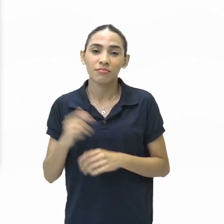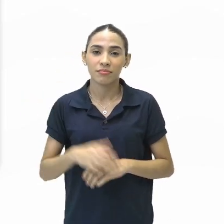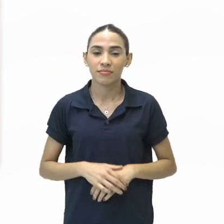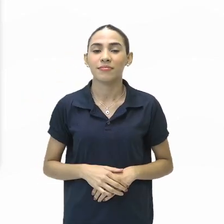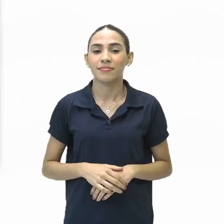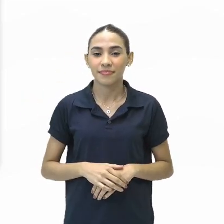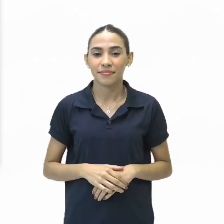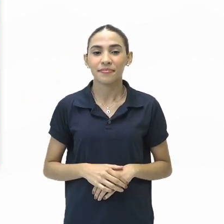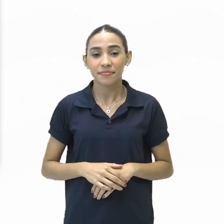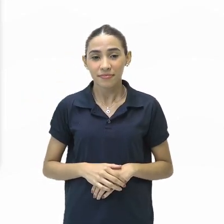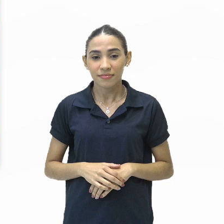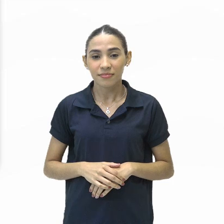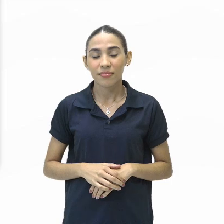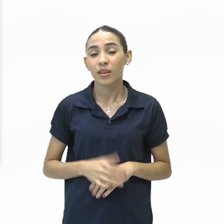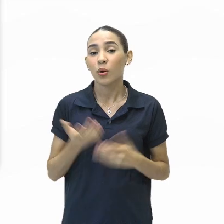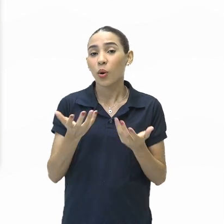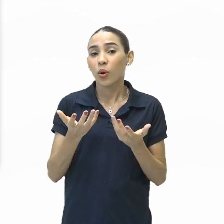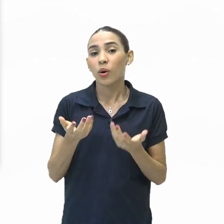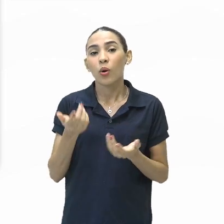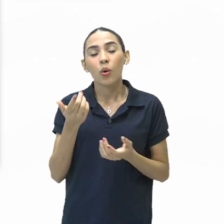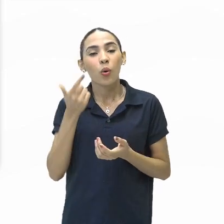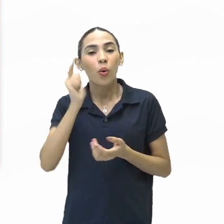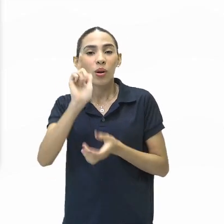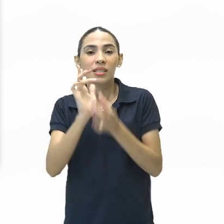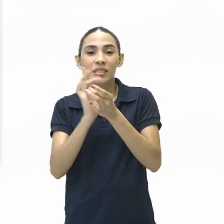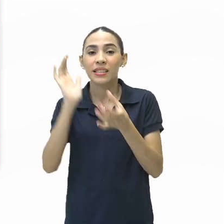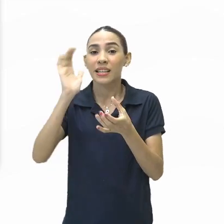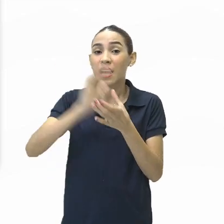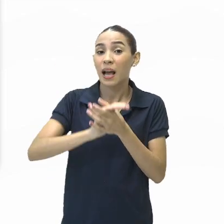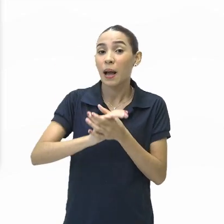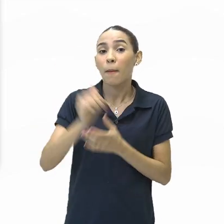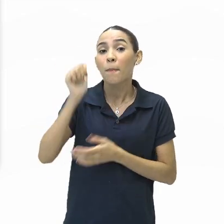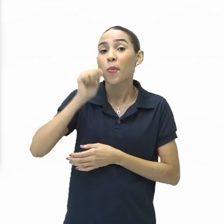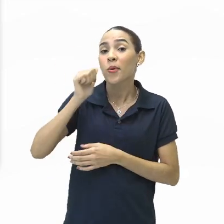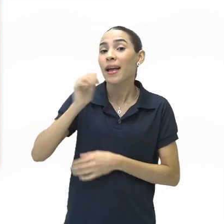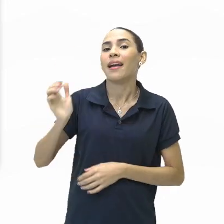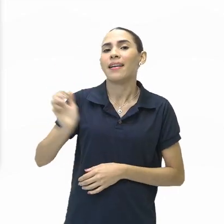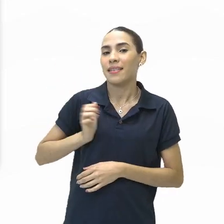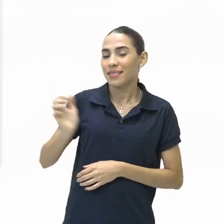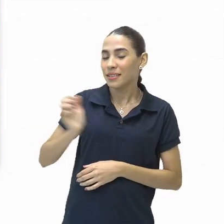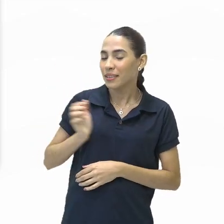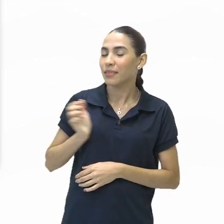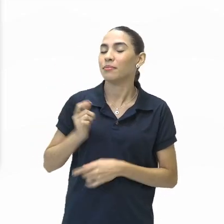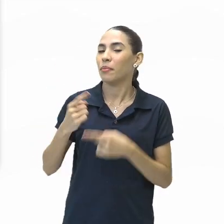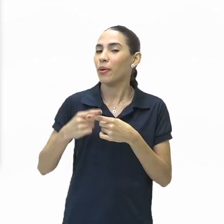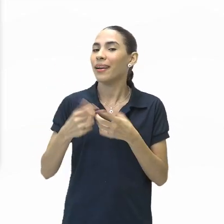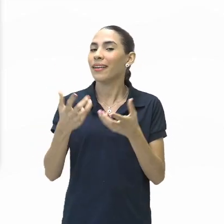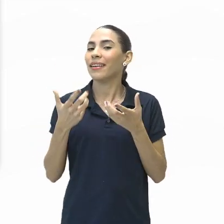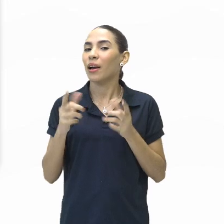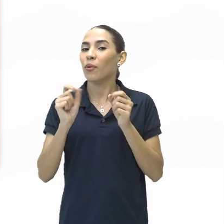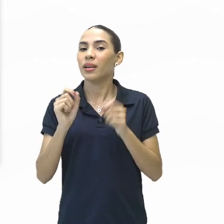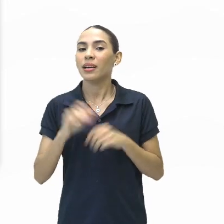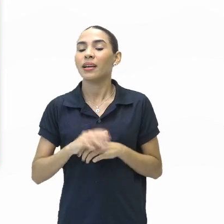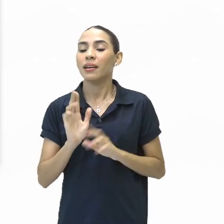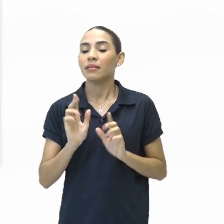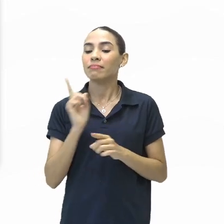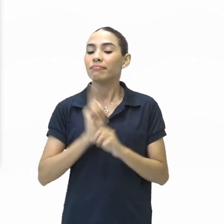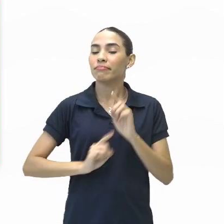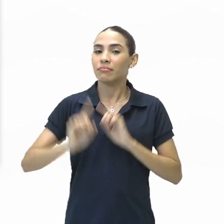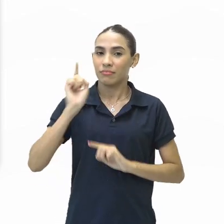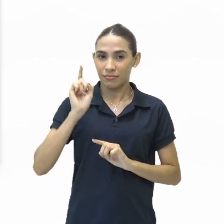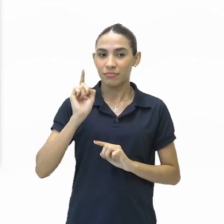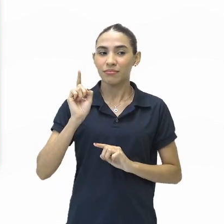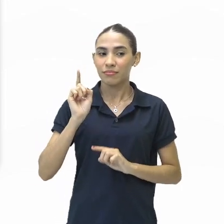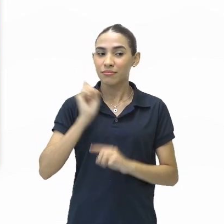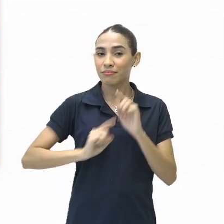aparenta, tá? A fim de conseguir um casamento com uma moça rica. Ele quer casar com uma moça rica porque ele quer o quê? Subir, né? Um